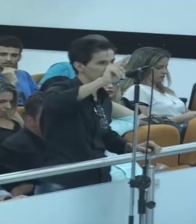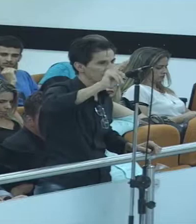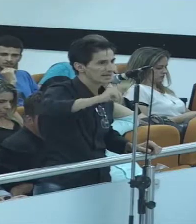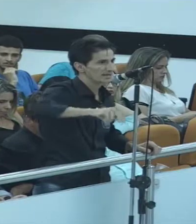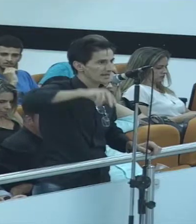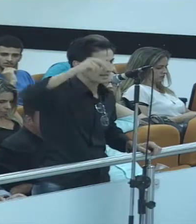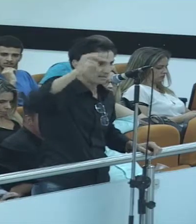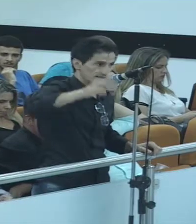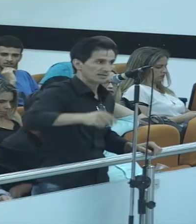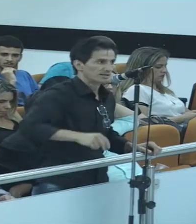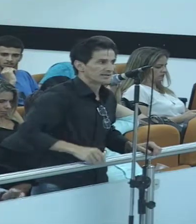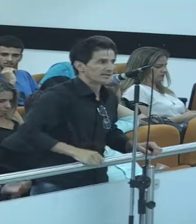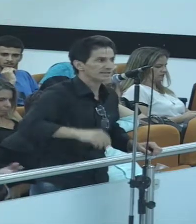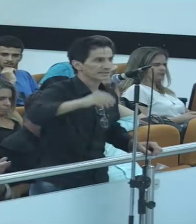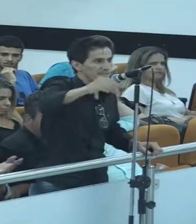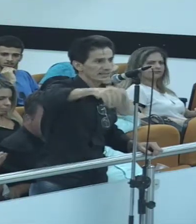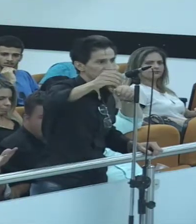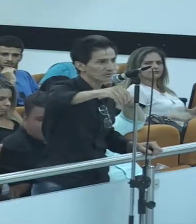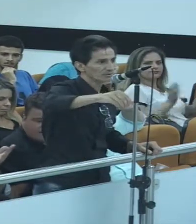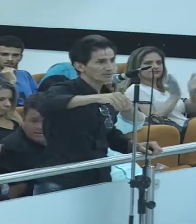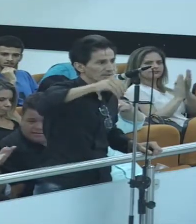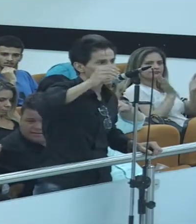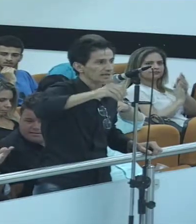passes. Obrigada.